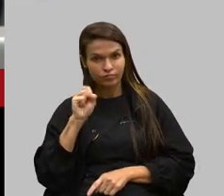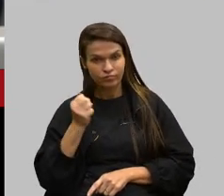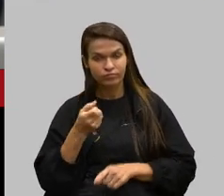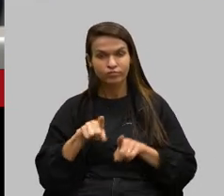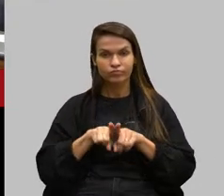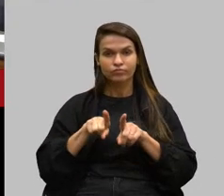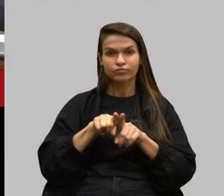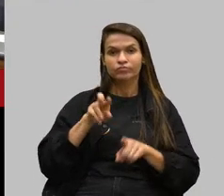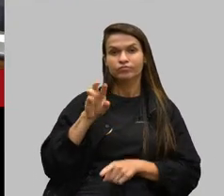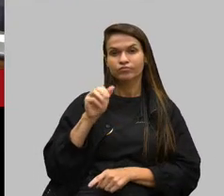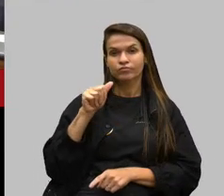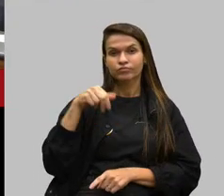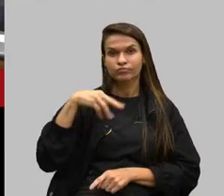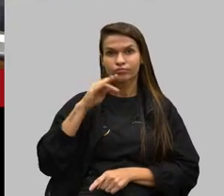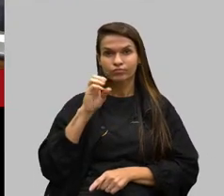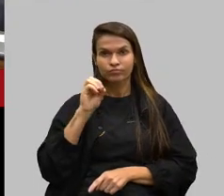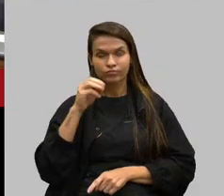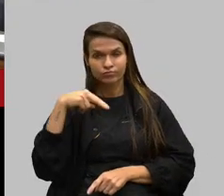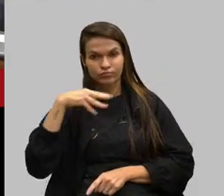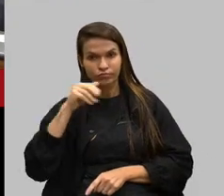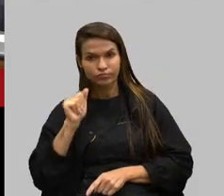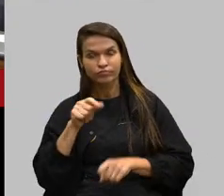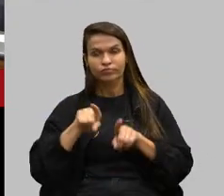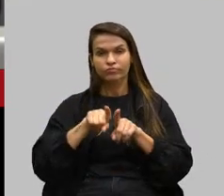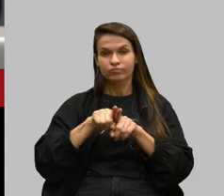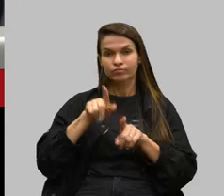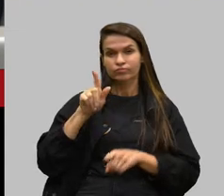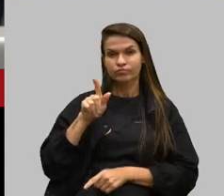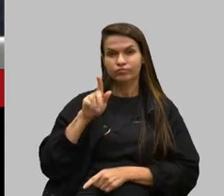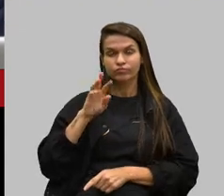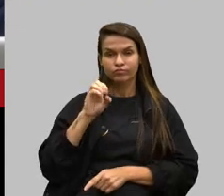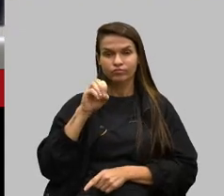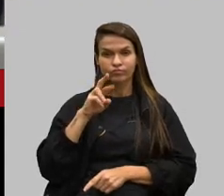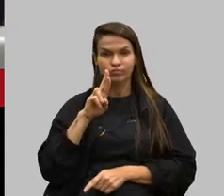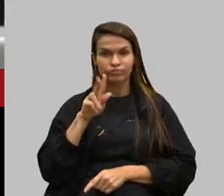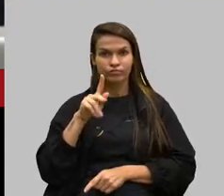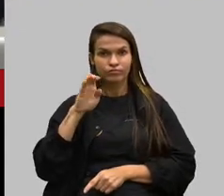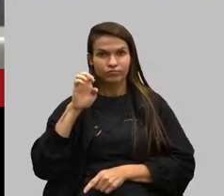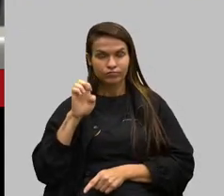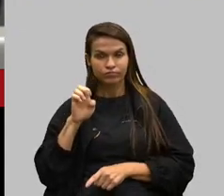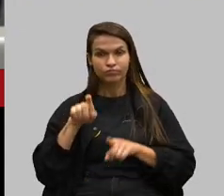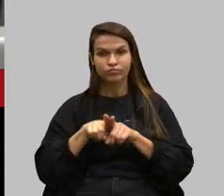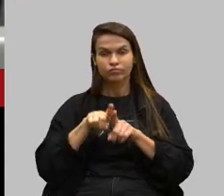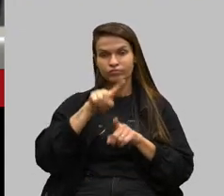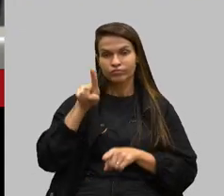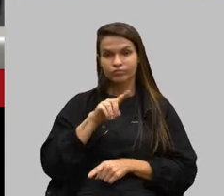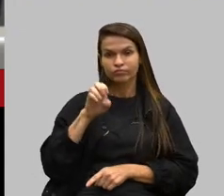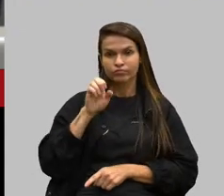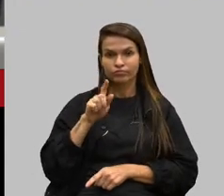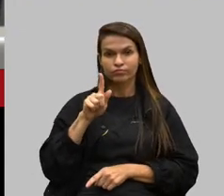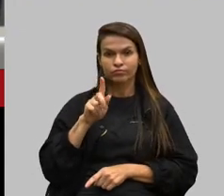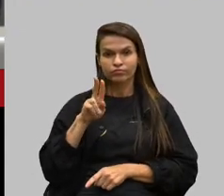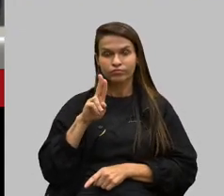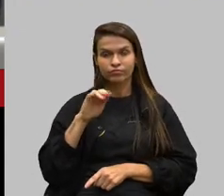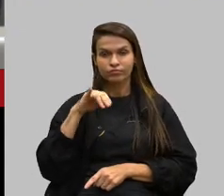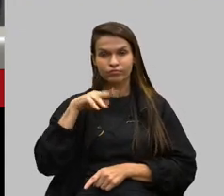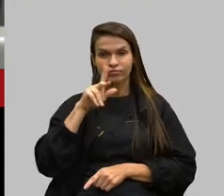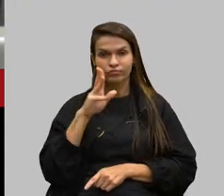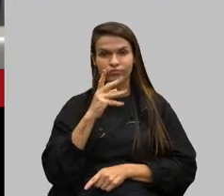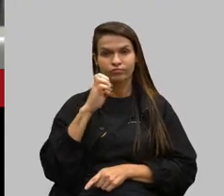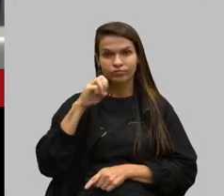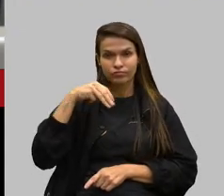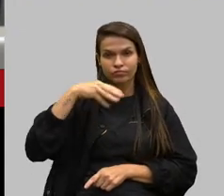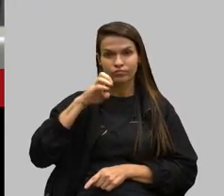Carlos Arantes João Júnior Jorge al e Zé Guilherme Tem mais alguém não cumprimentar os meus